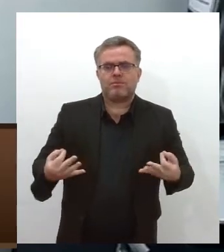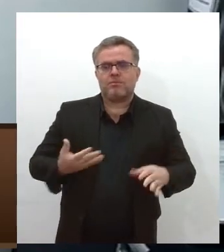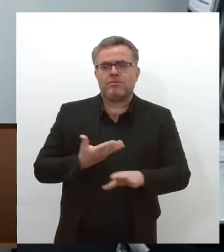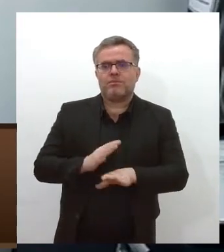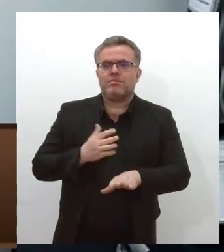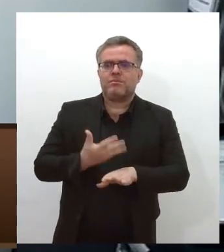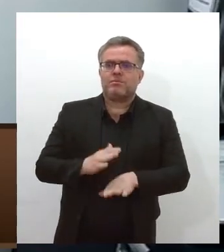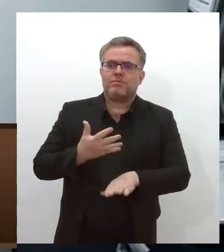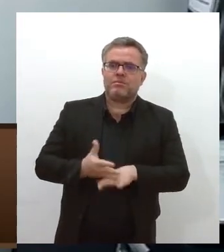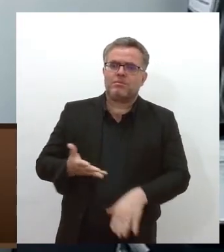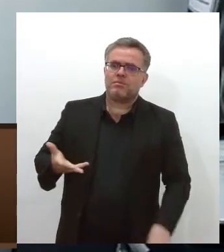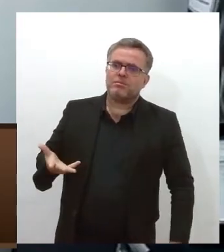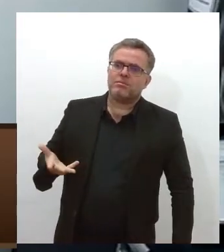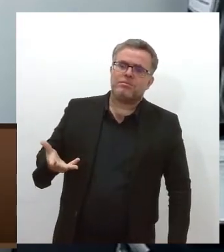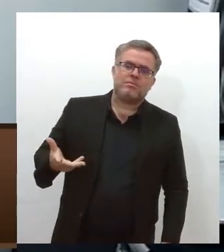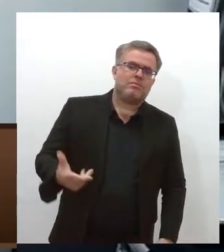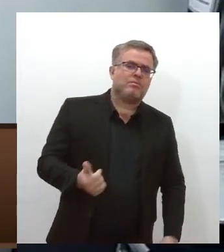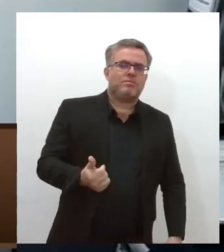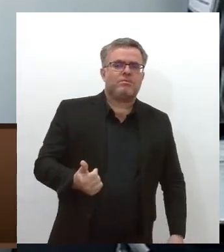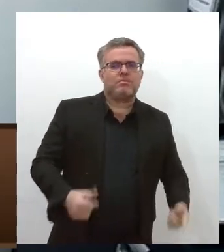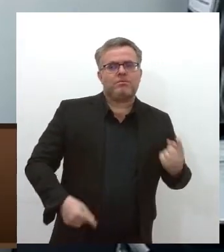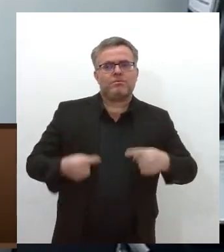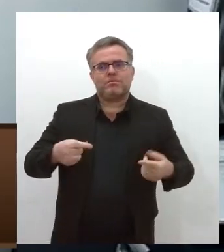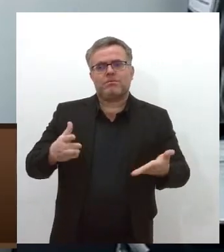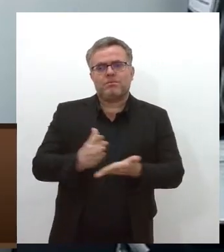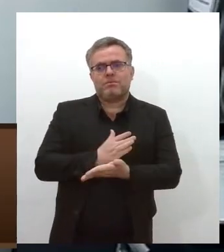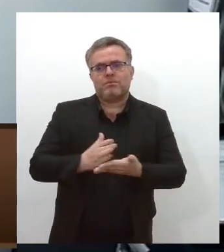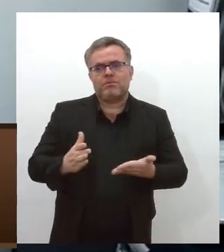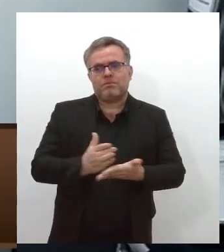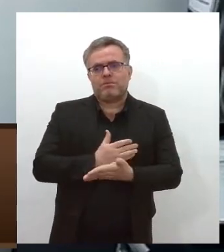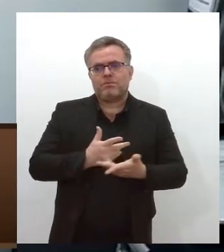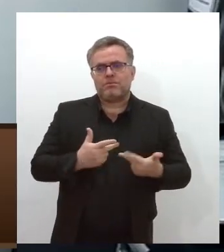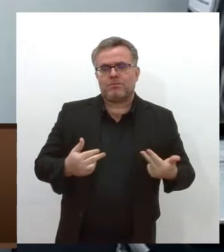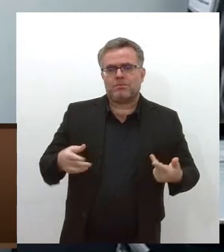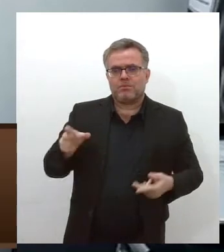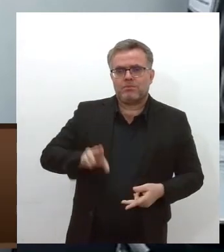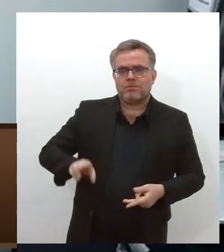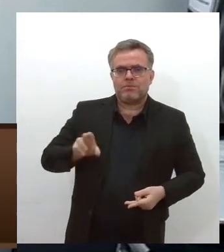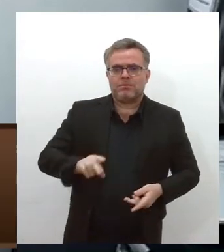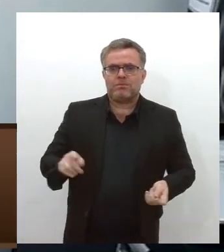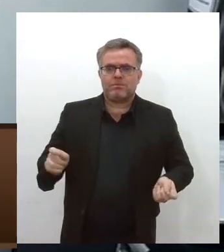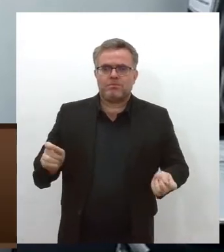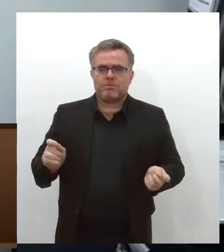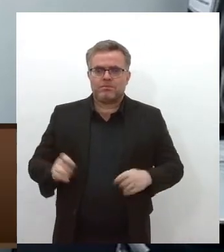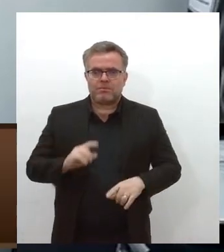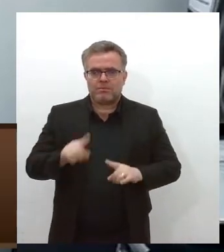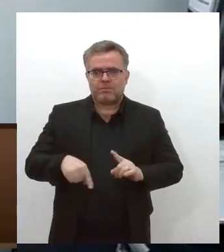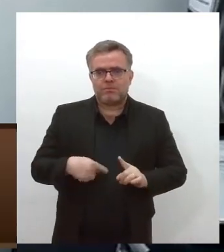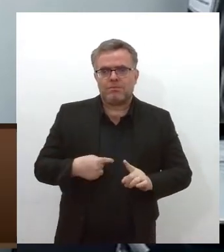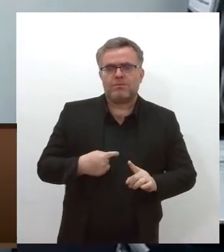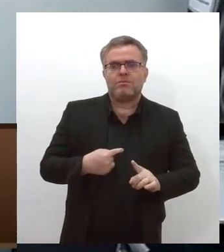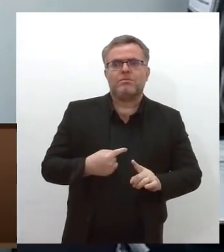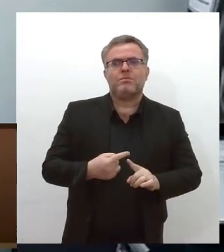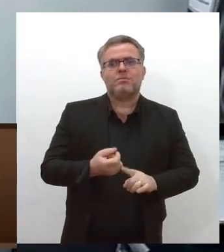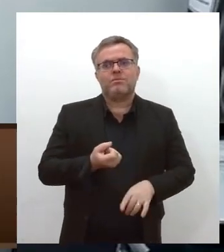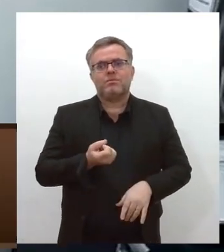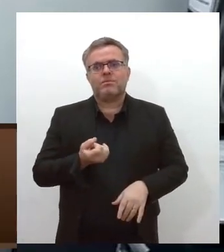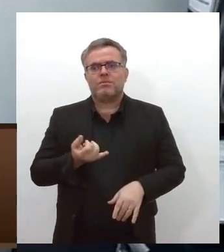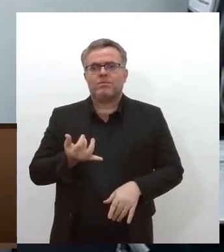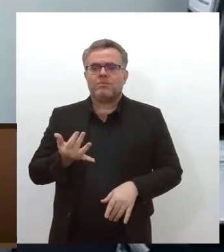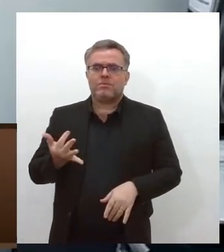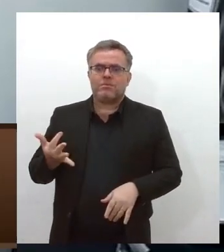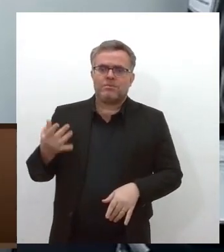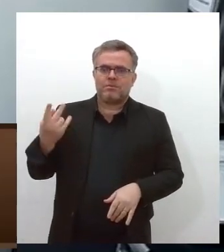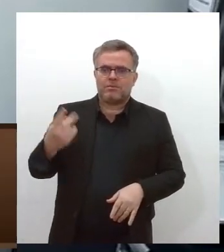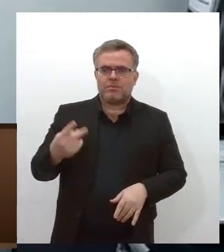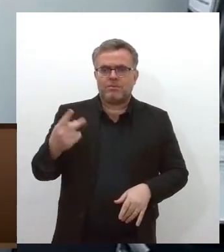artifício político que algumas campanhas utilizam para poder aumentar o número de votantes na sua eleição ou